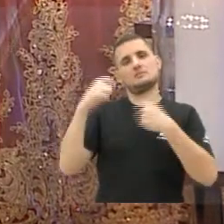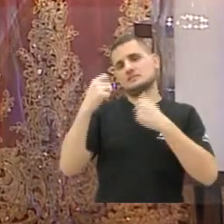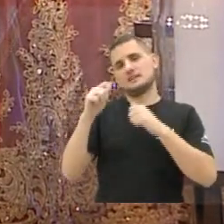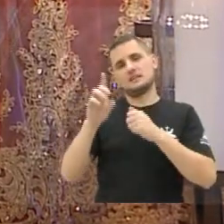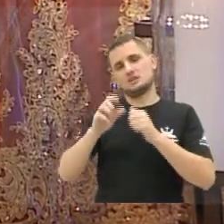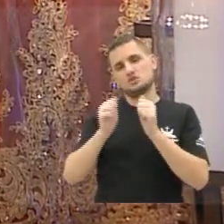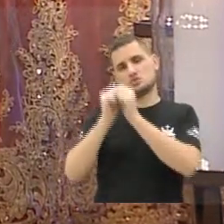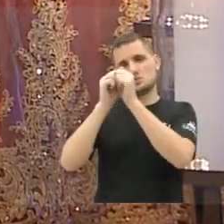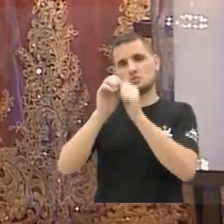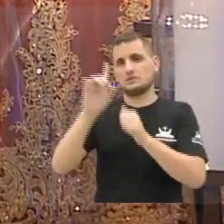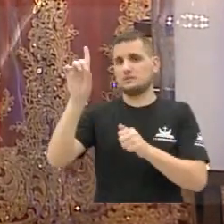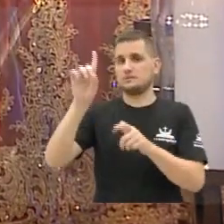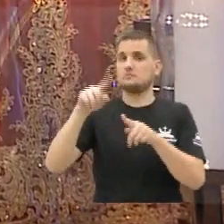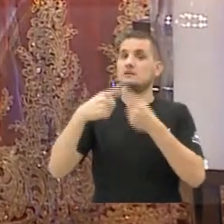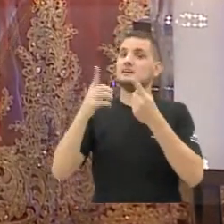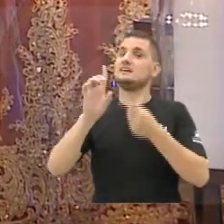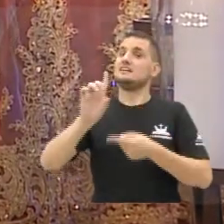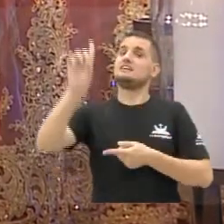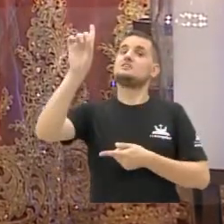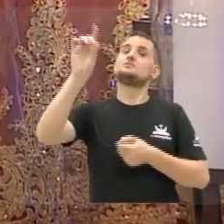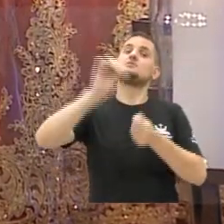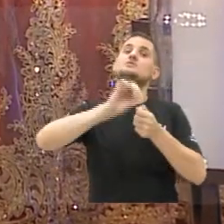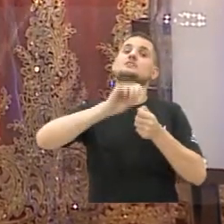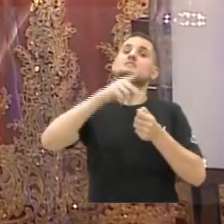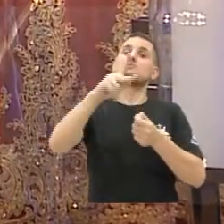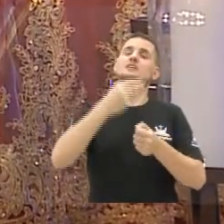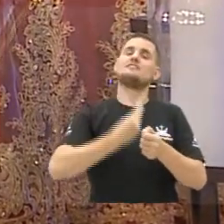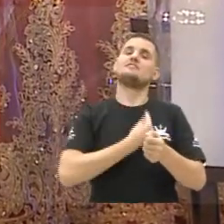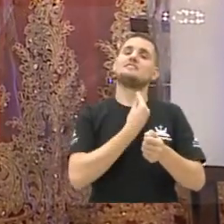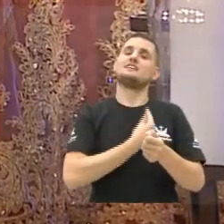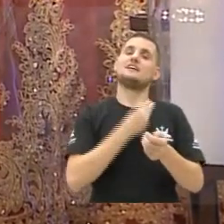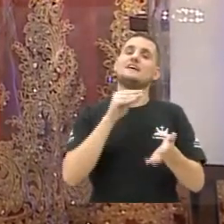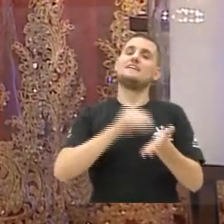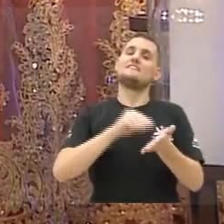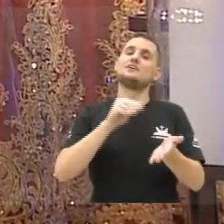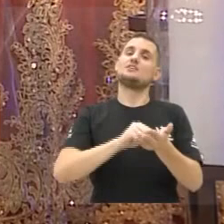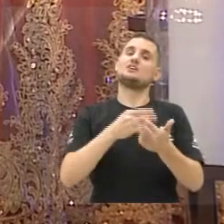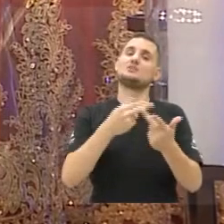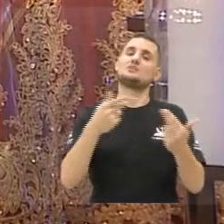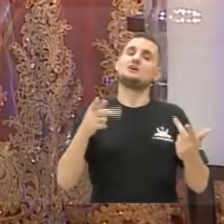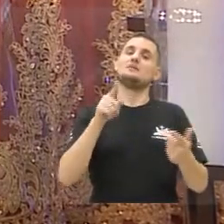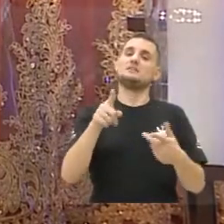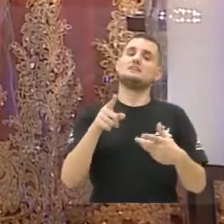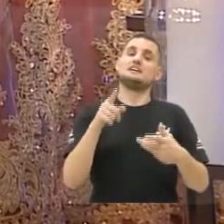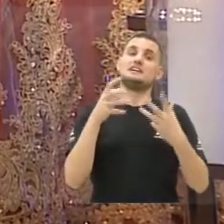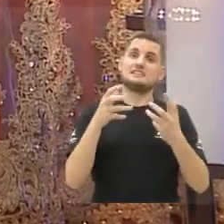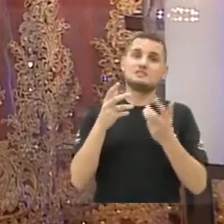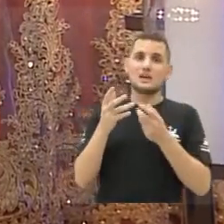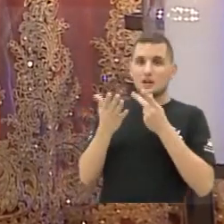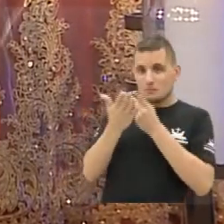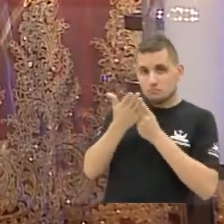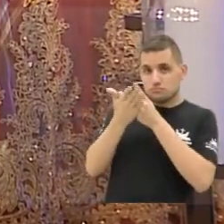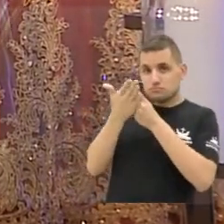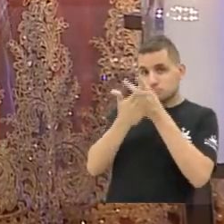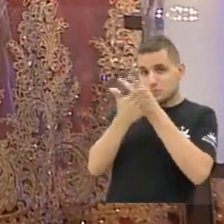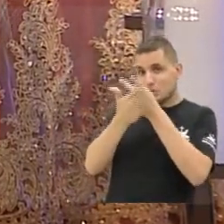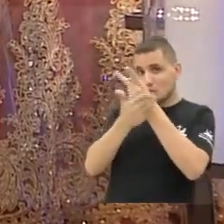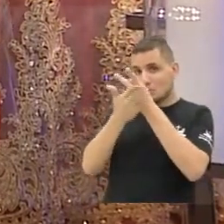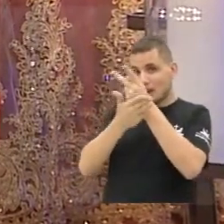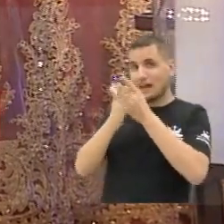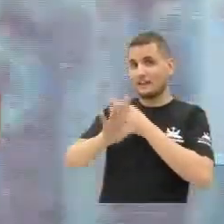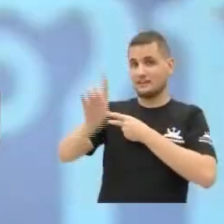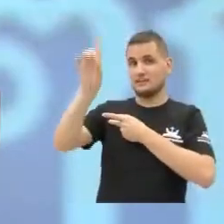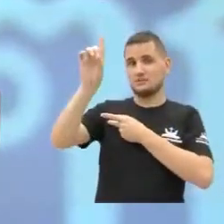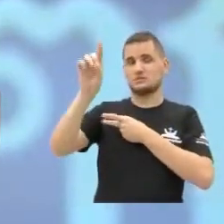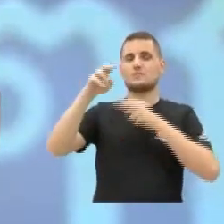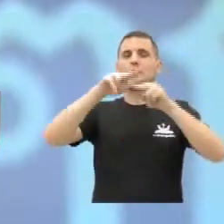Deus te fez incompleto. Deus te fez carente para que você o buscasse. É por isso que